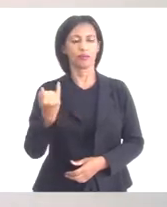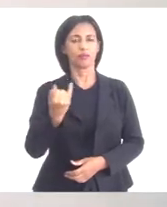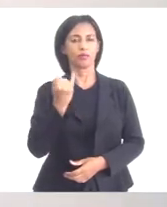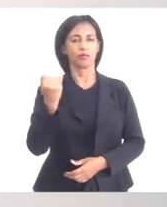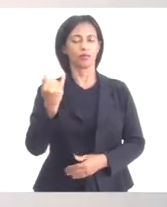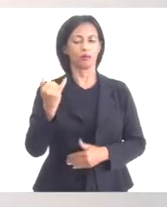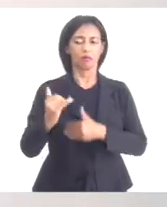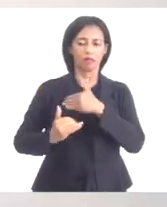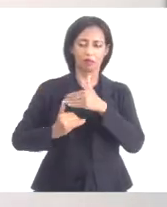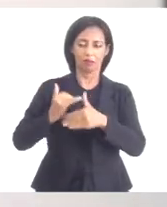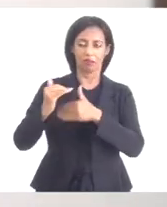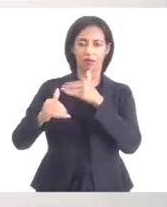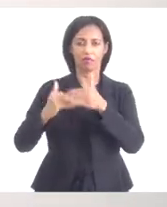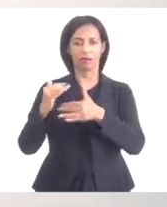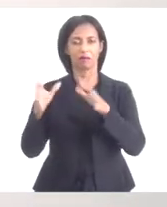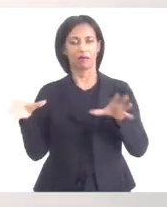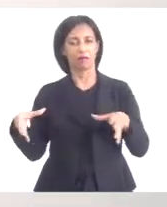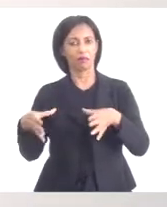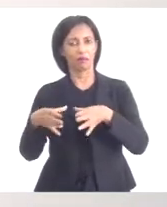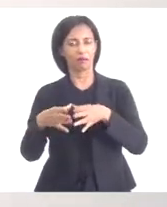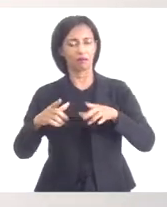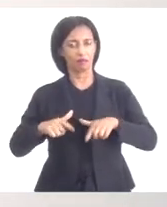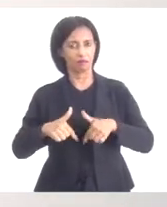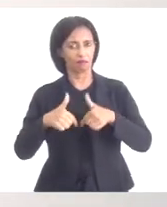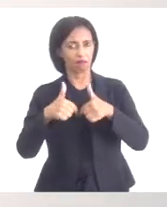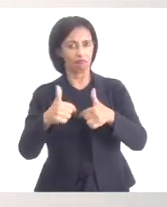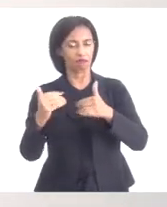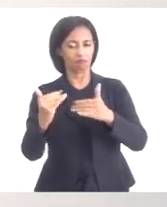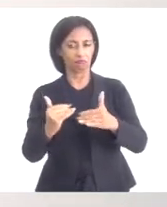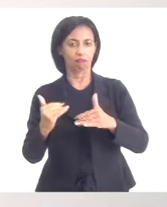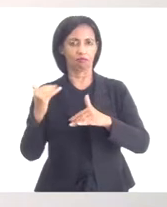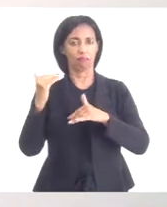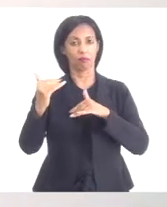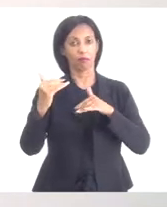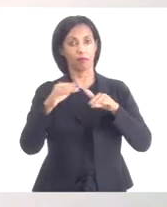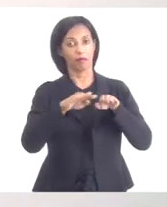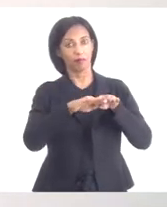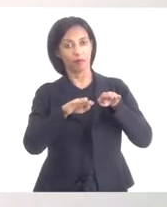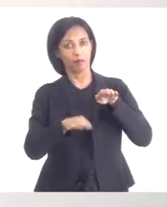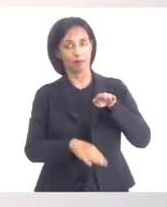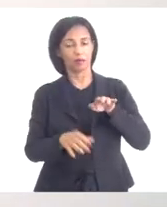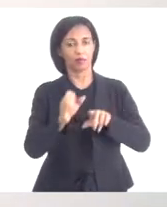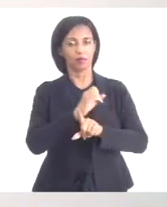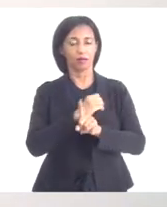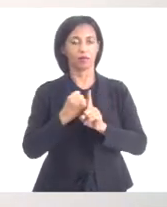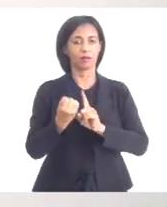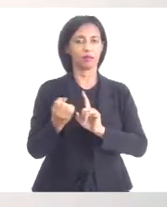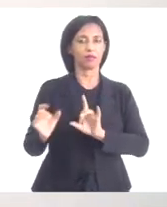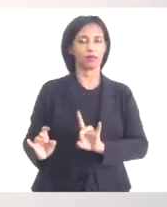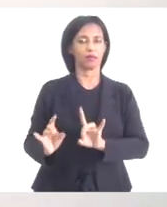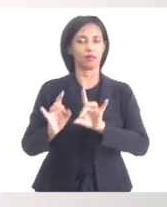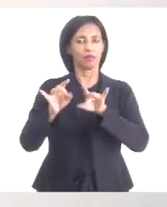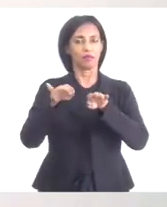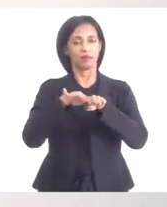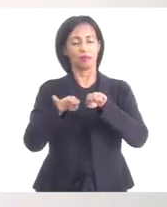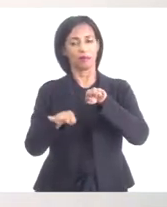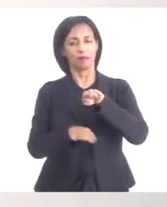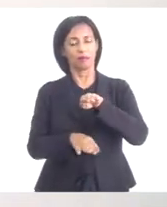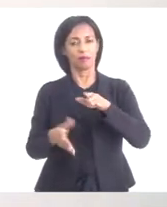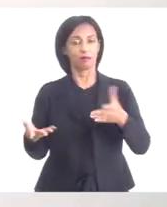construção coletiva de ações que supere as desigualdades sociais em especial as